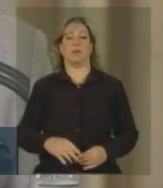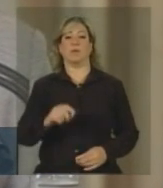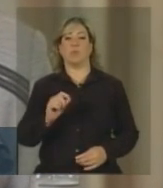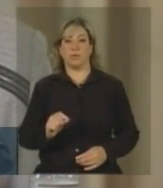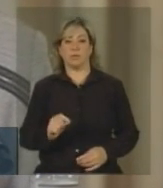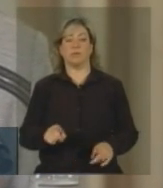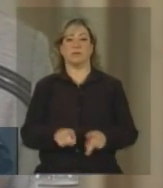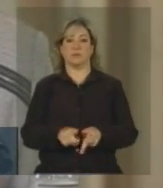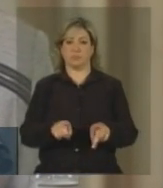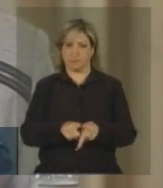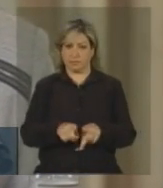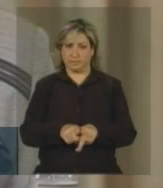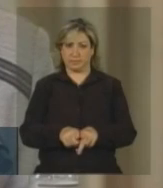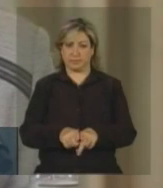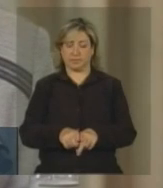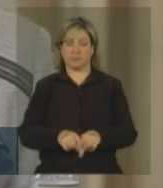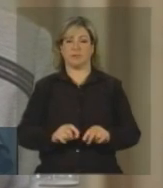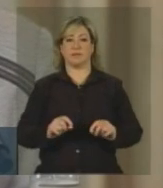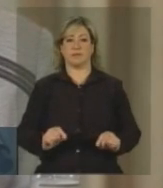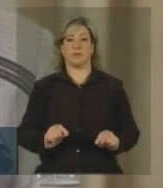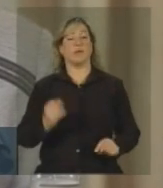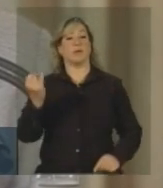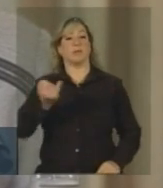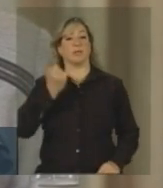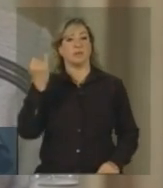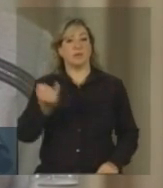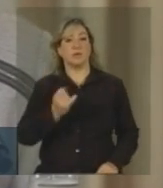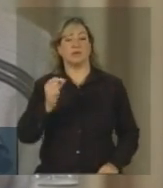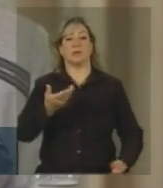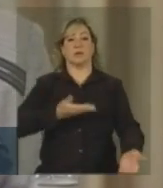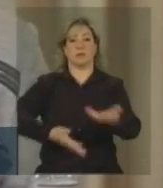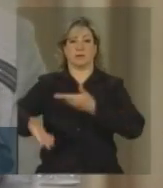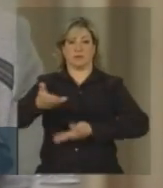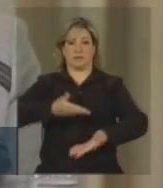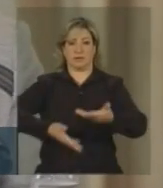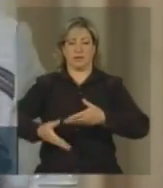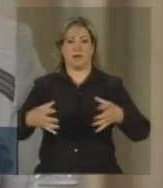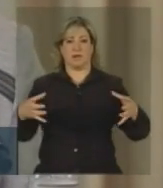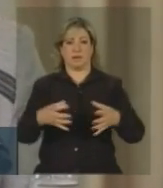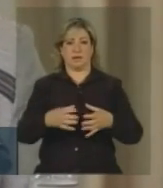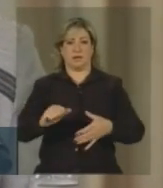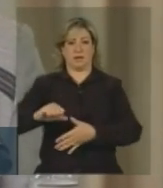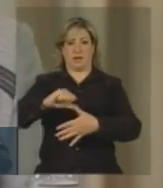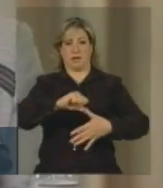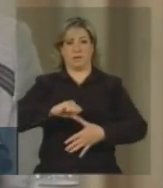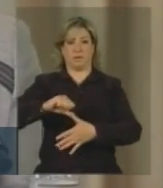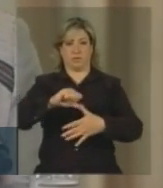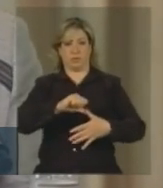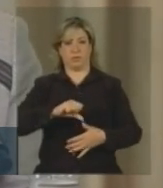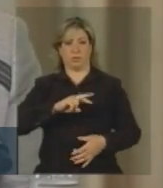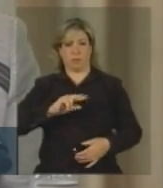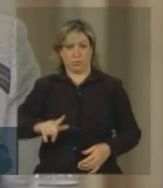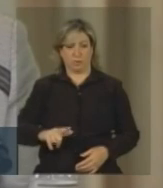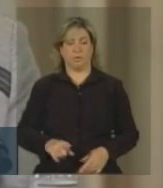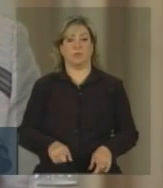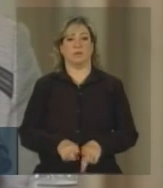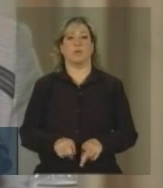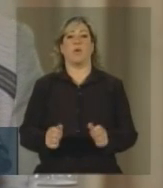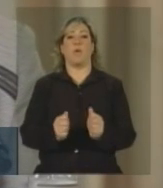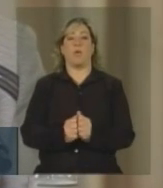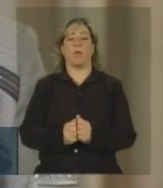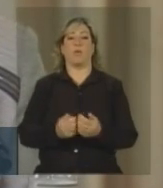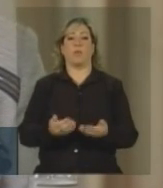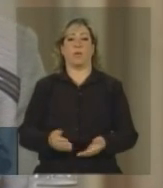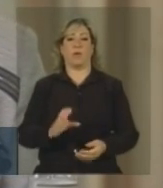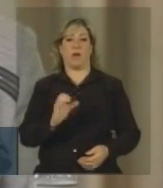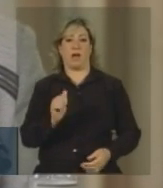considerando inclusive a importância da relação da América do Sul, estrito senso, com